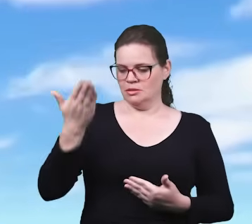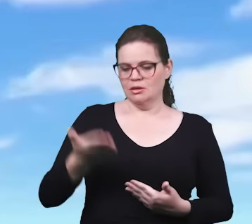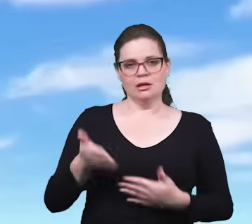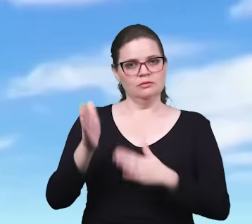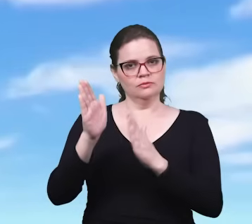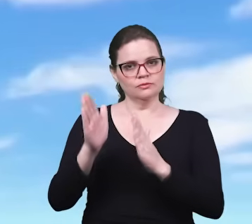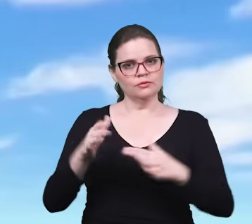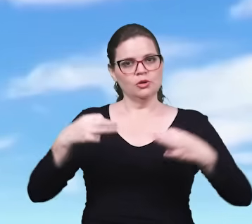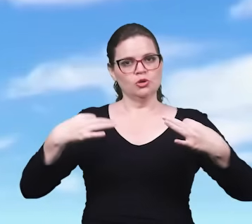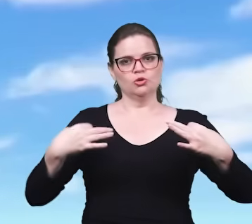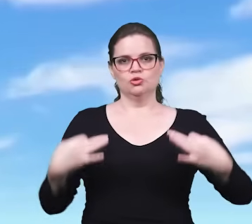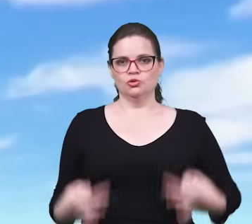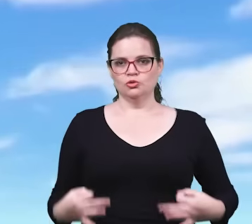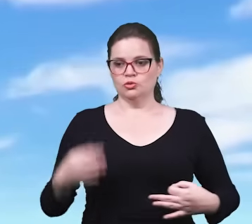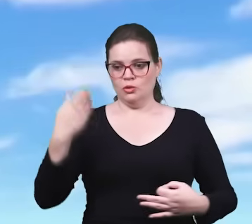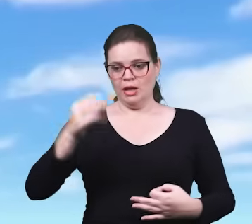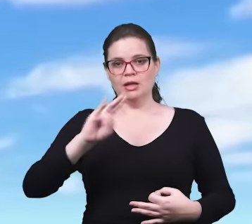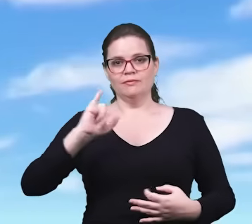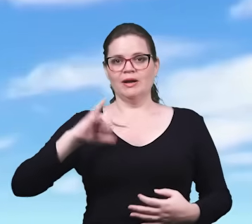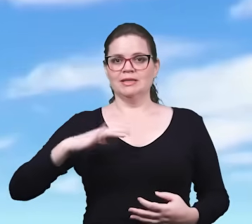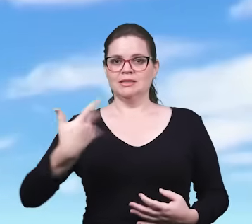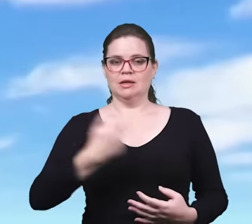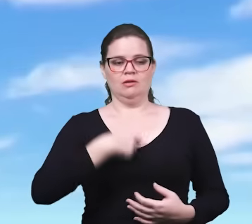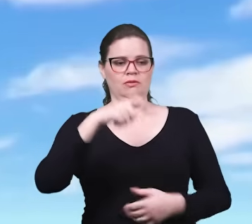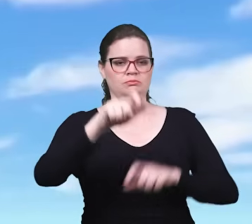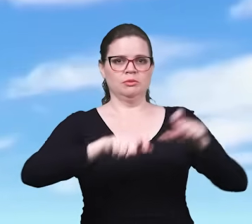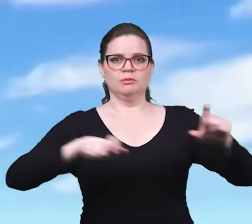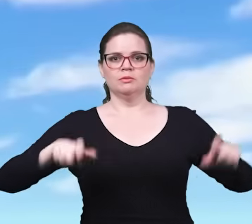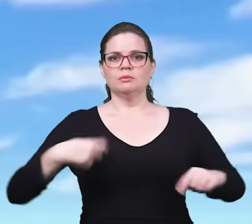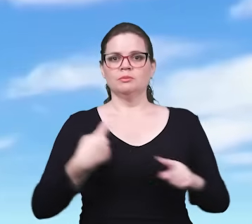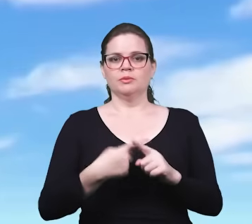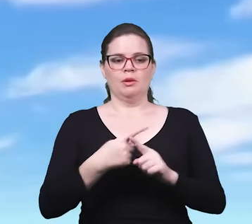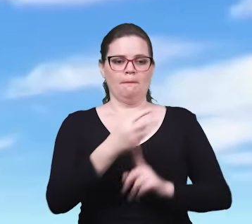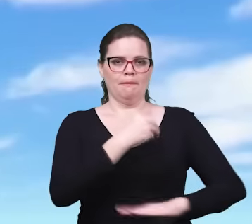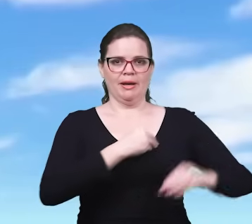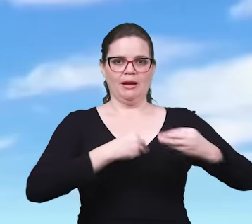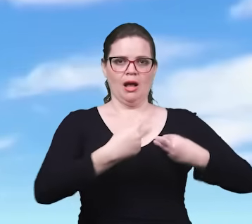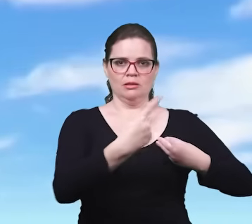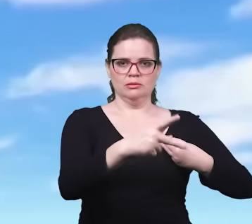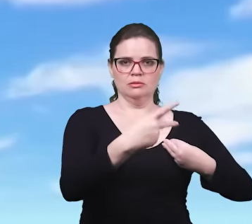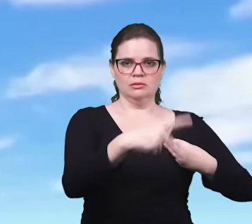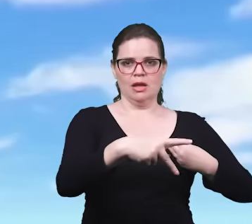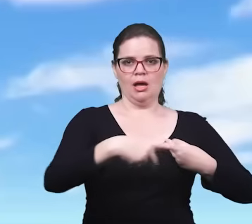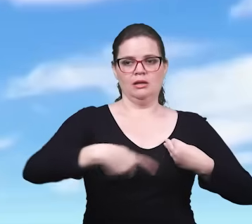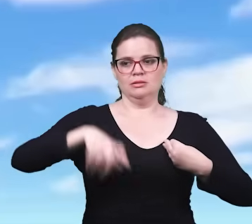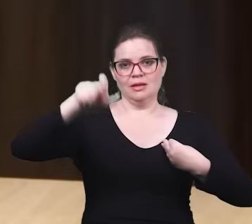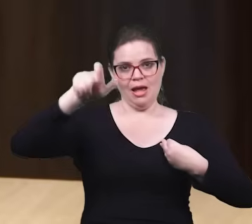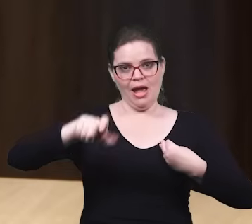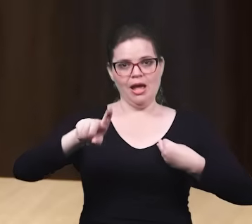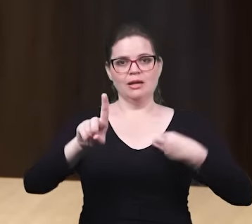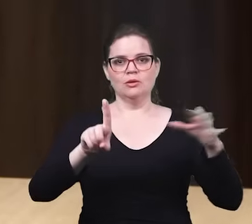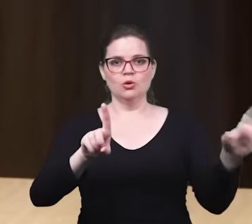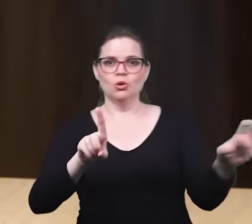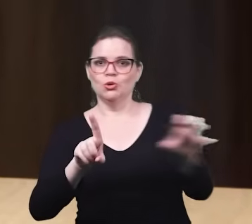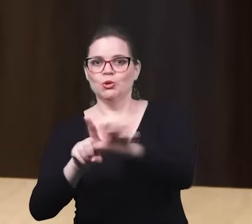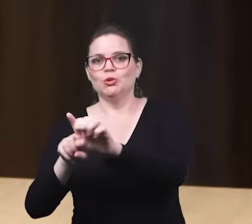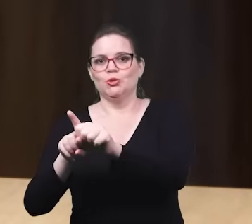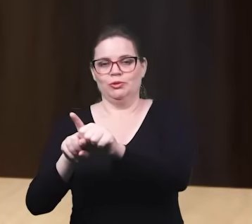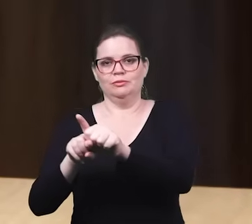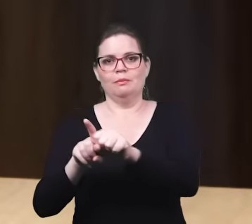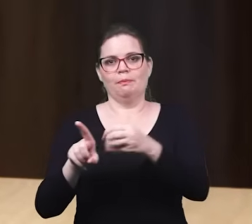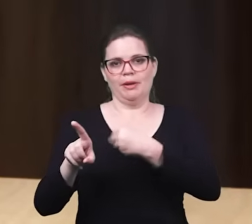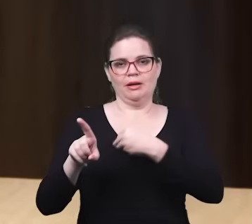justo, justificará a muitos, porque as iniquidades deles levará sobre si. Então, é